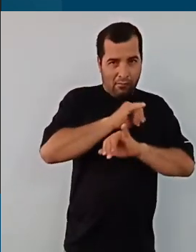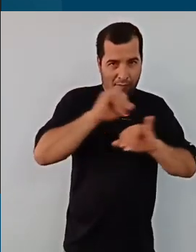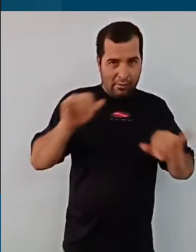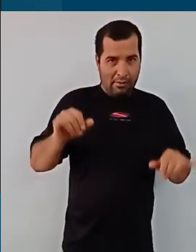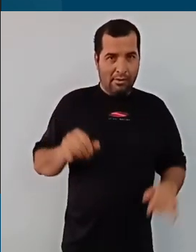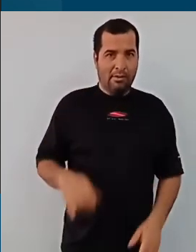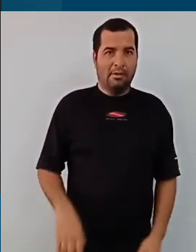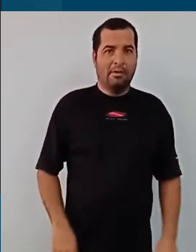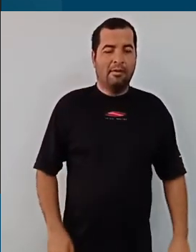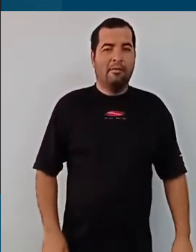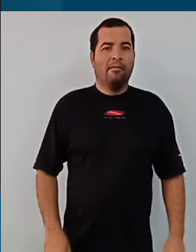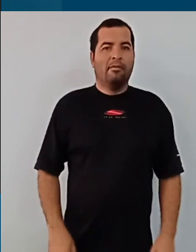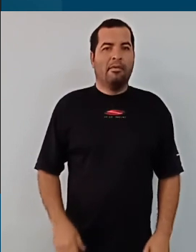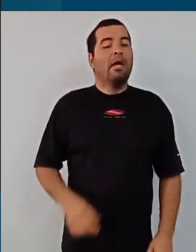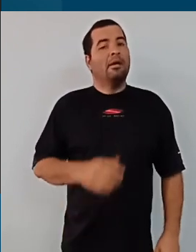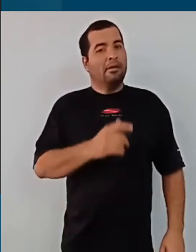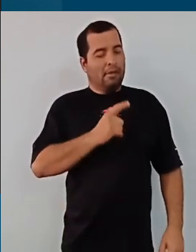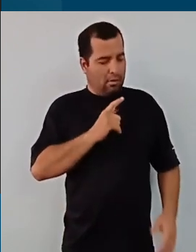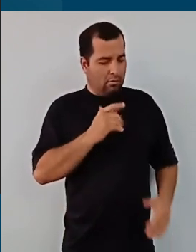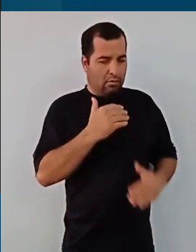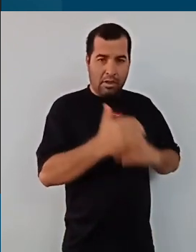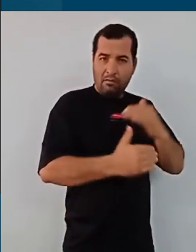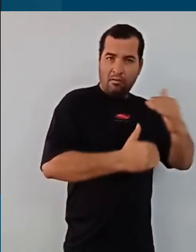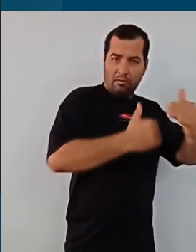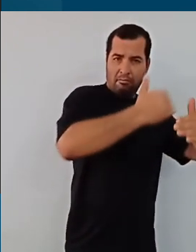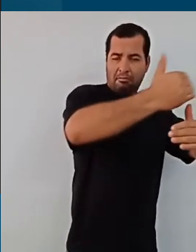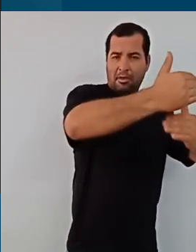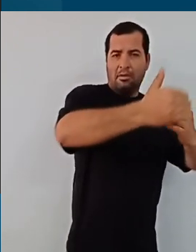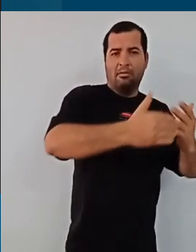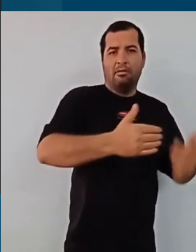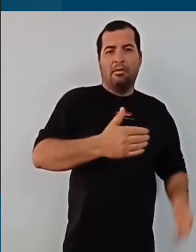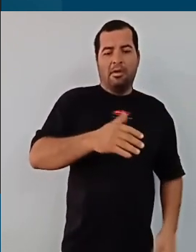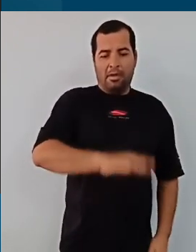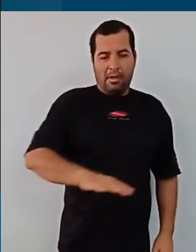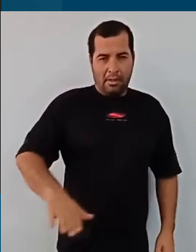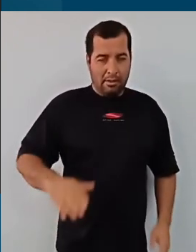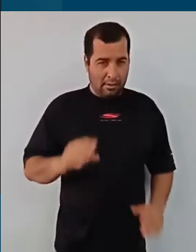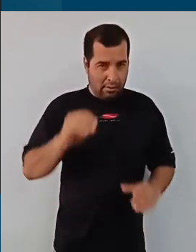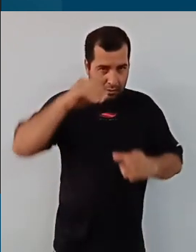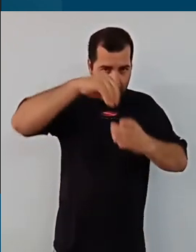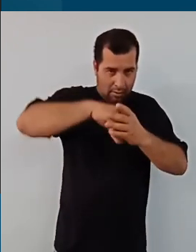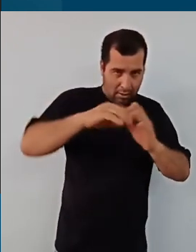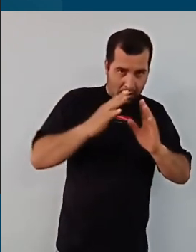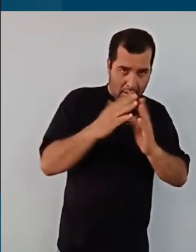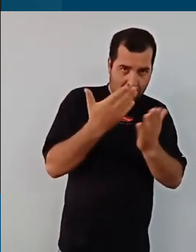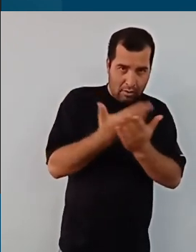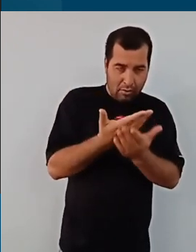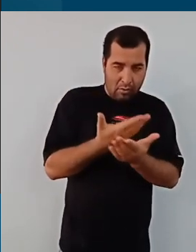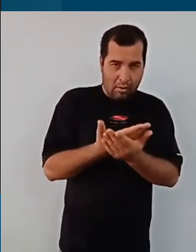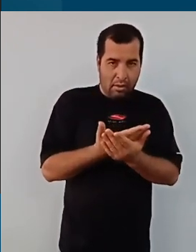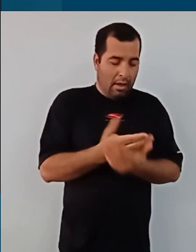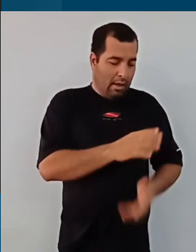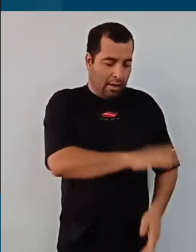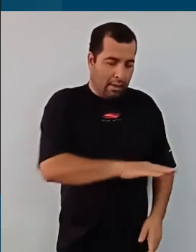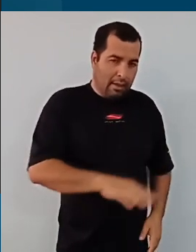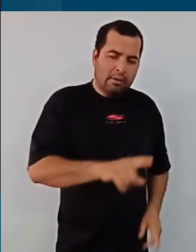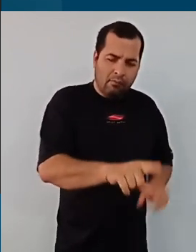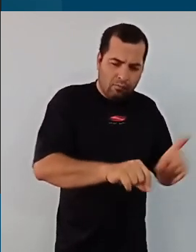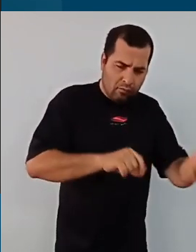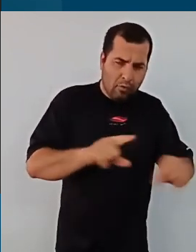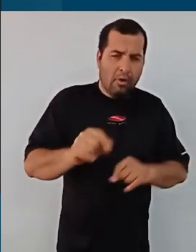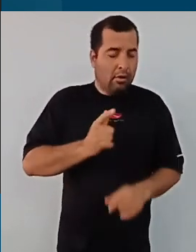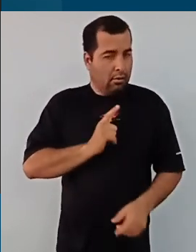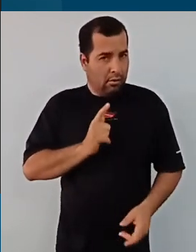há um cenário de desenvolvimento humano integral na escola e que ela fez escolhas e faz